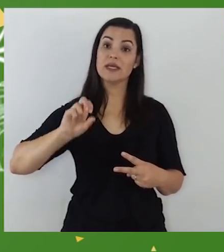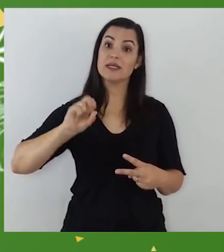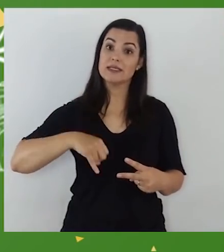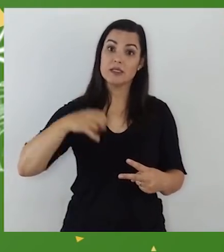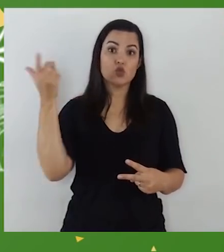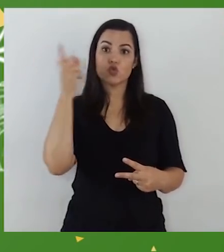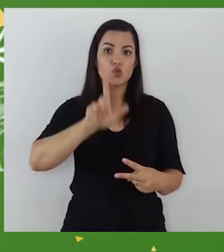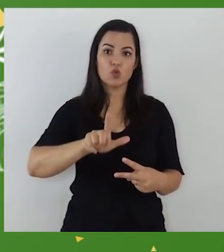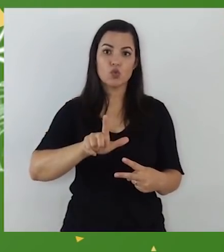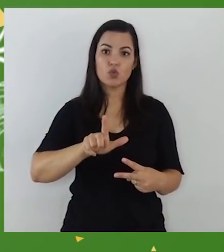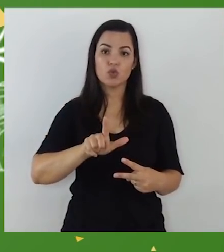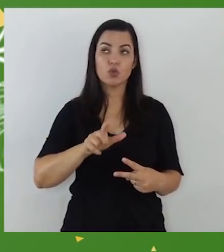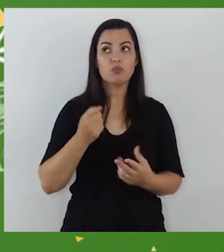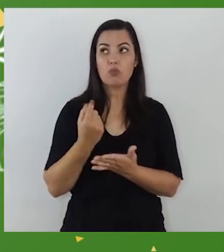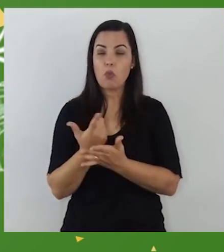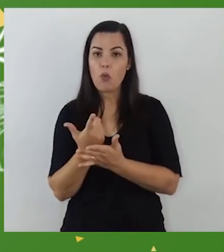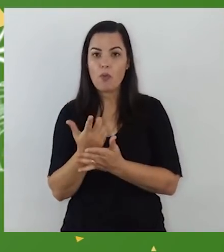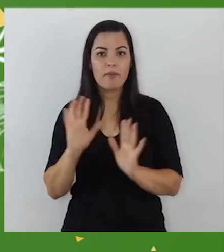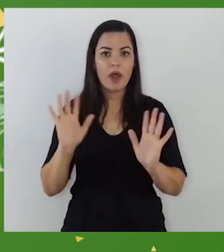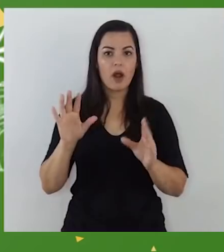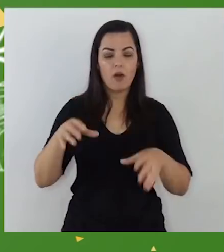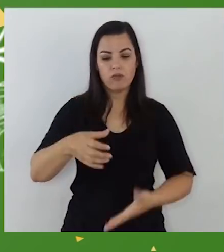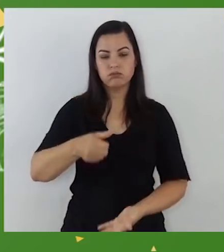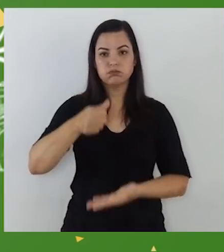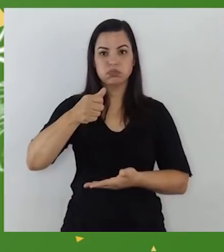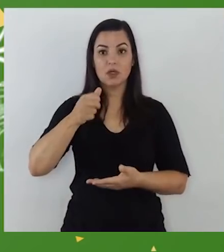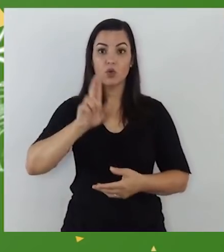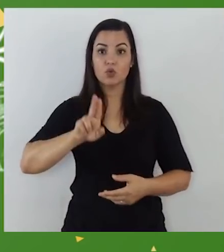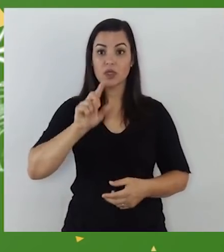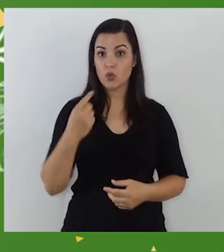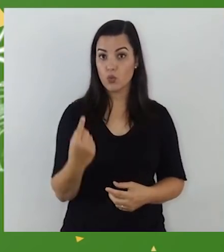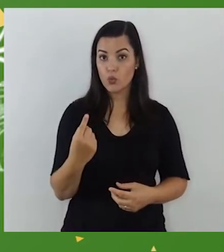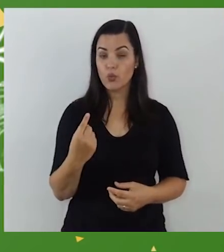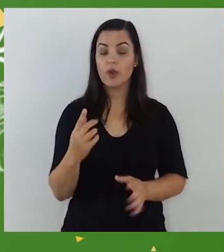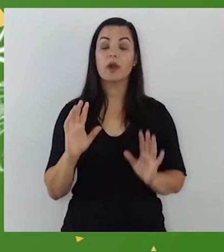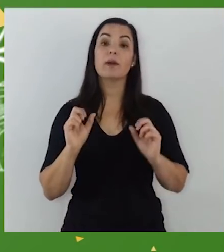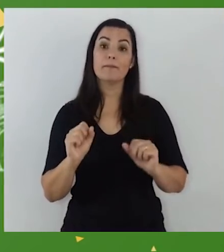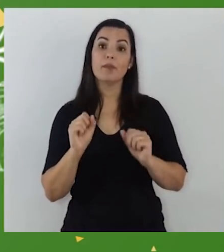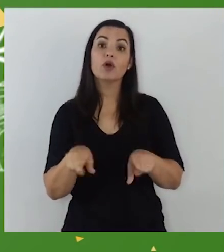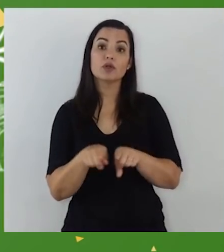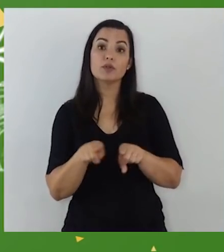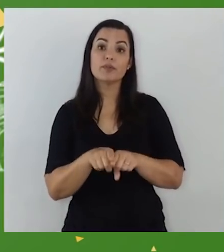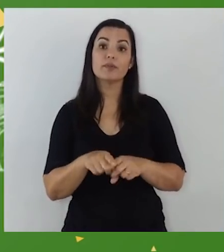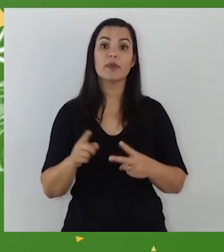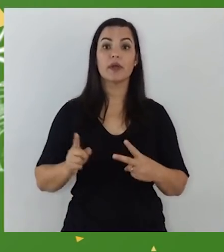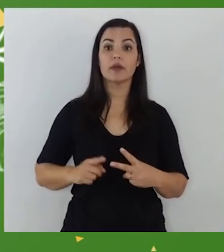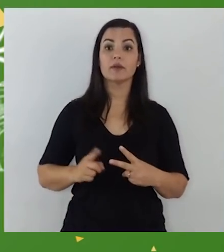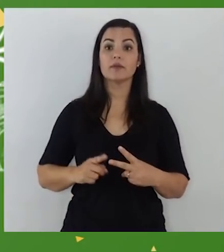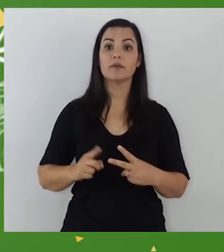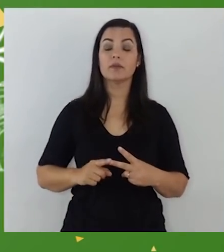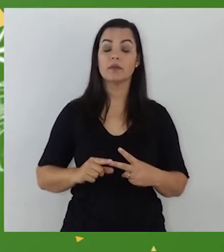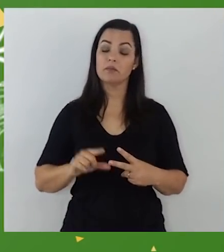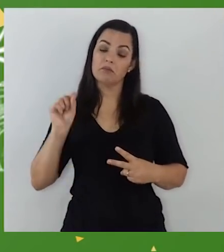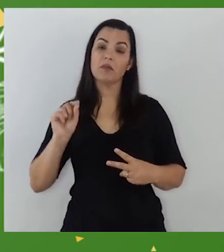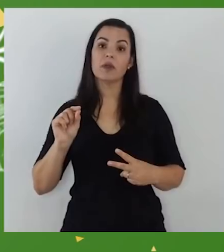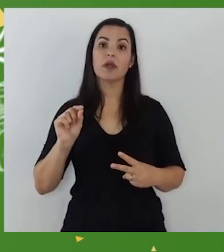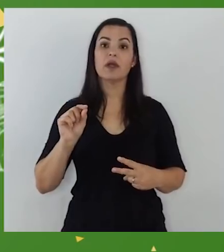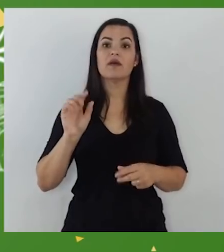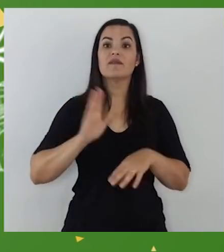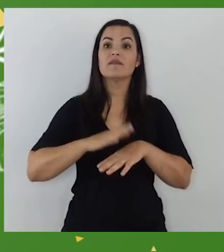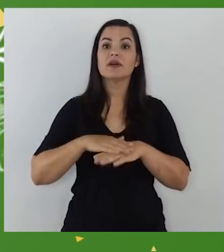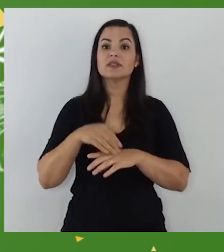for possível ter o pacotinho de marshmallow para você usar um na experiência, você pode construir